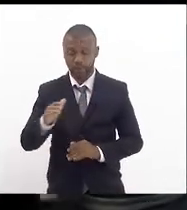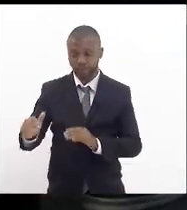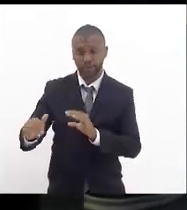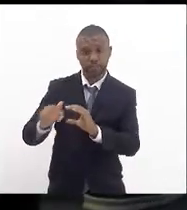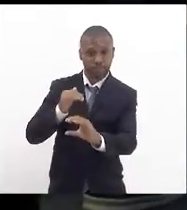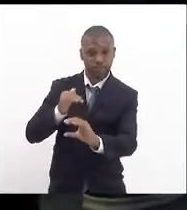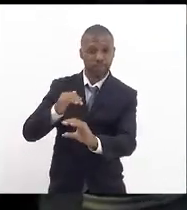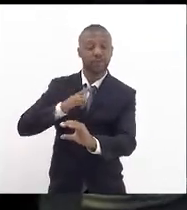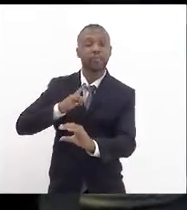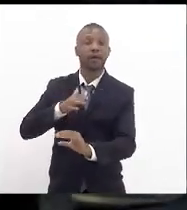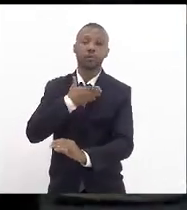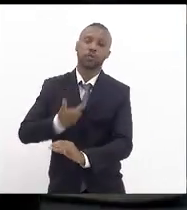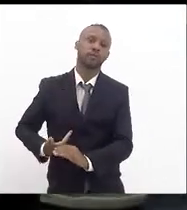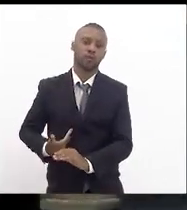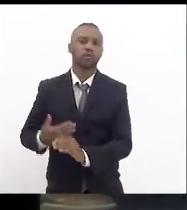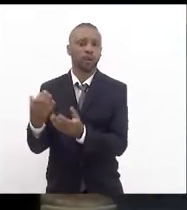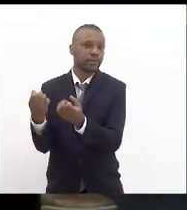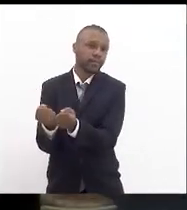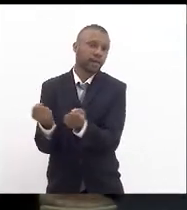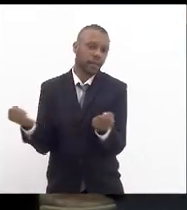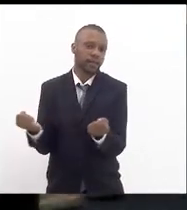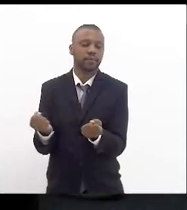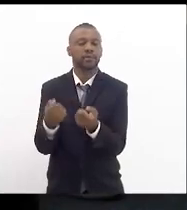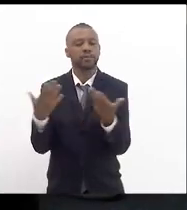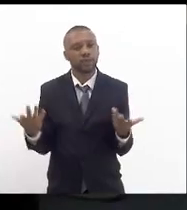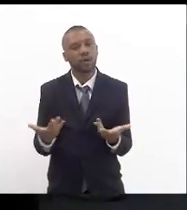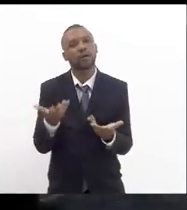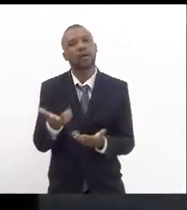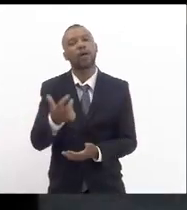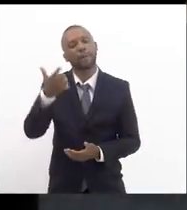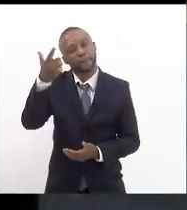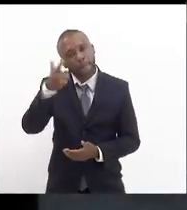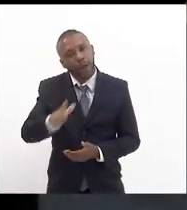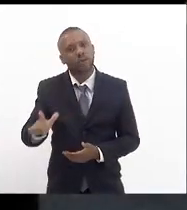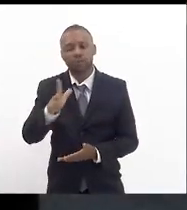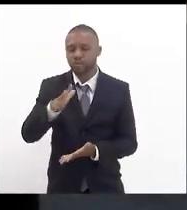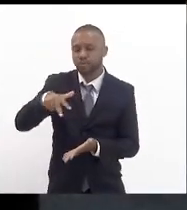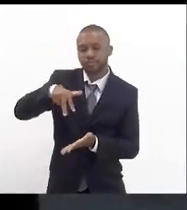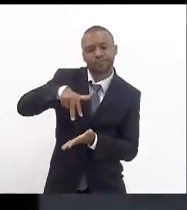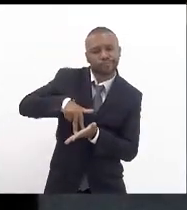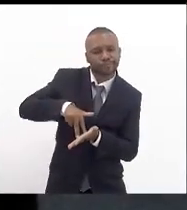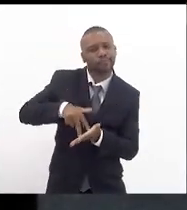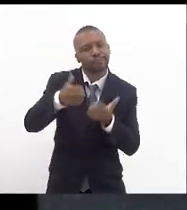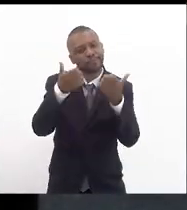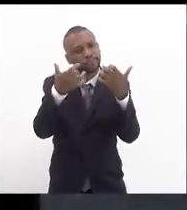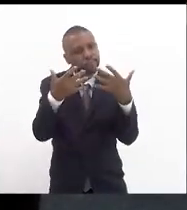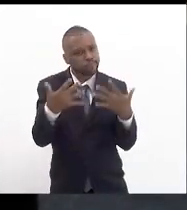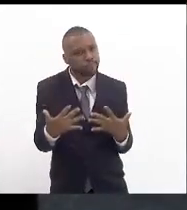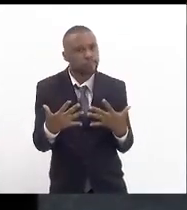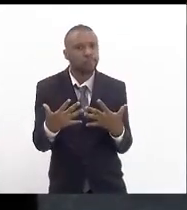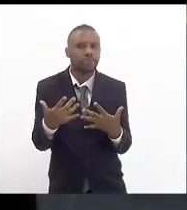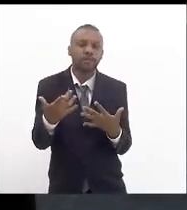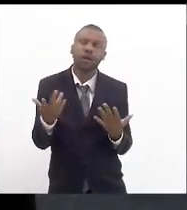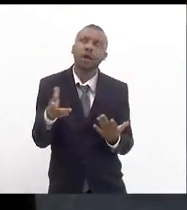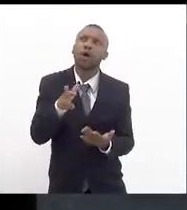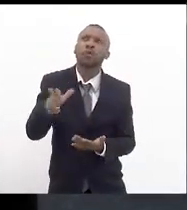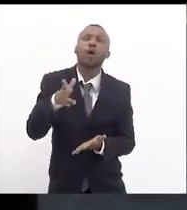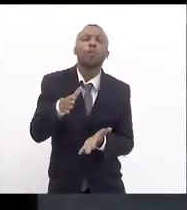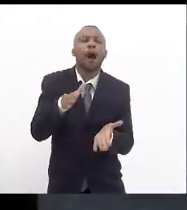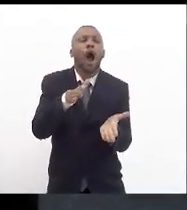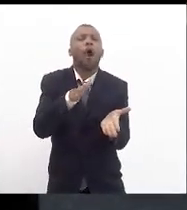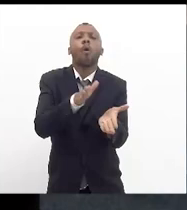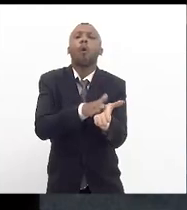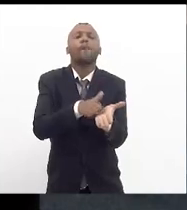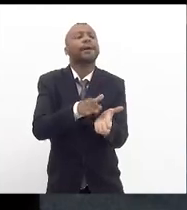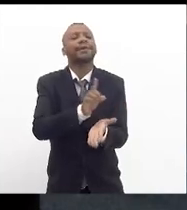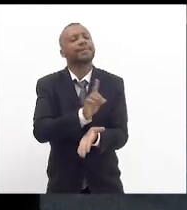do Executivo. Então, mais uma vez, nós estamos aqui fazendo, não é uma cobrança,